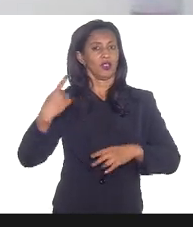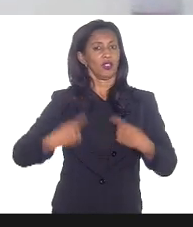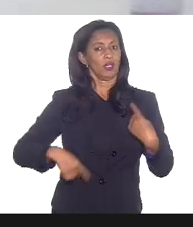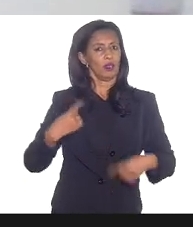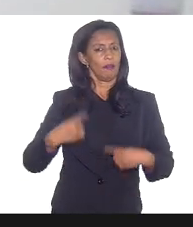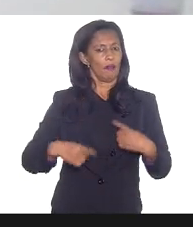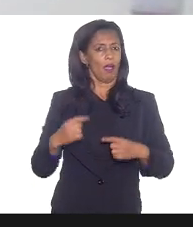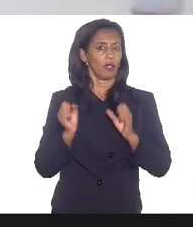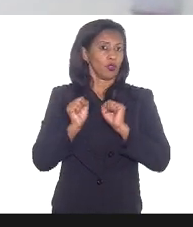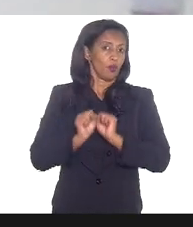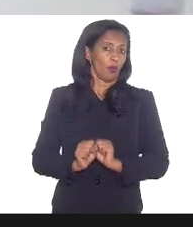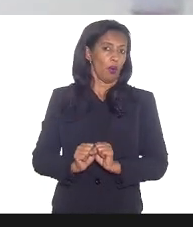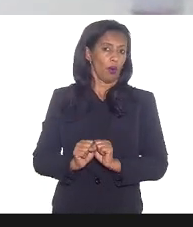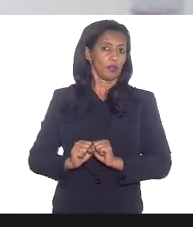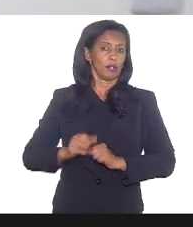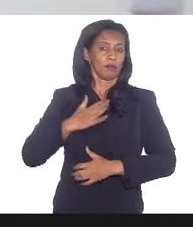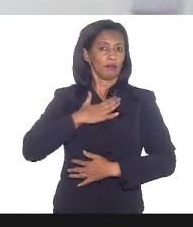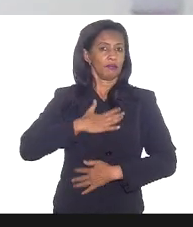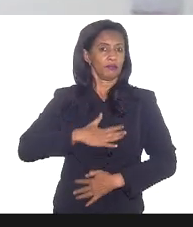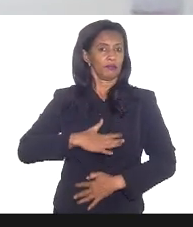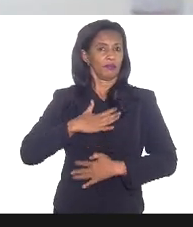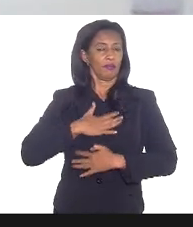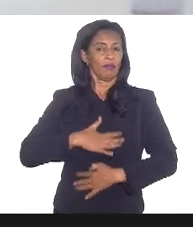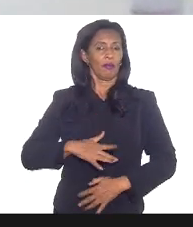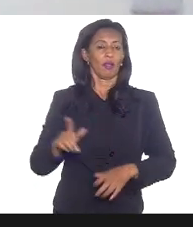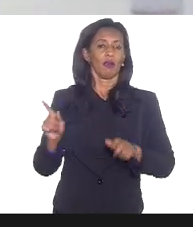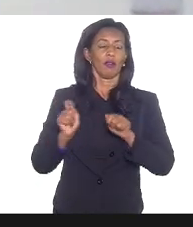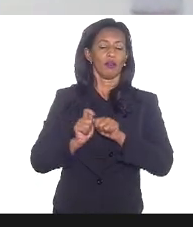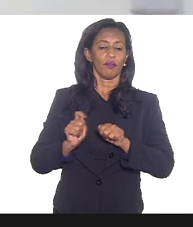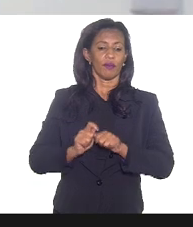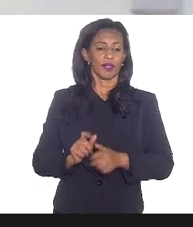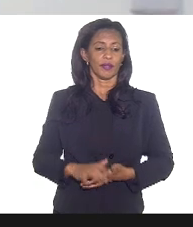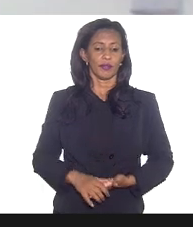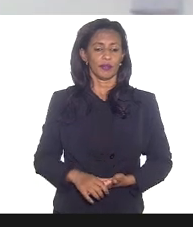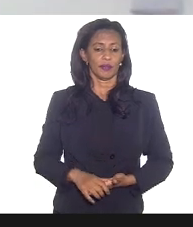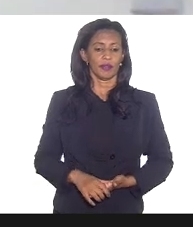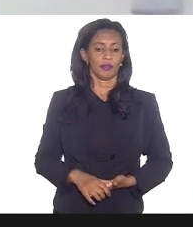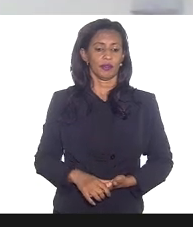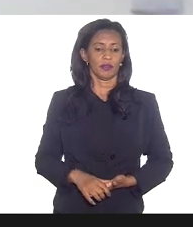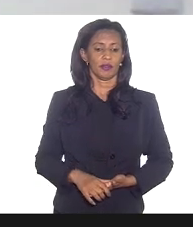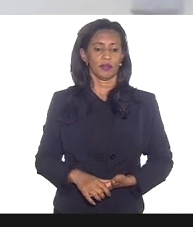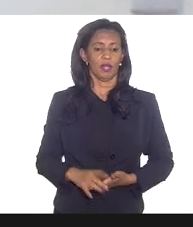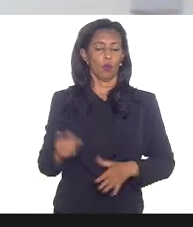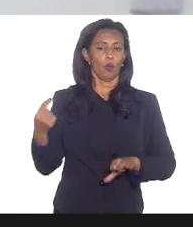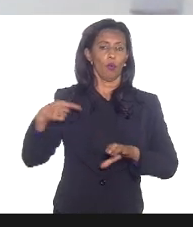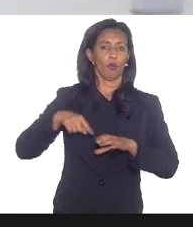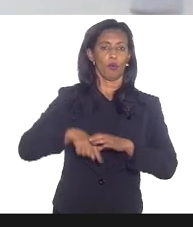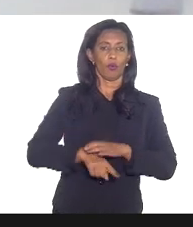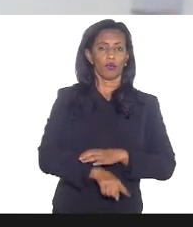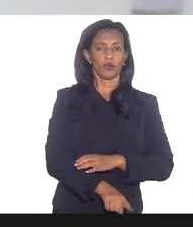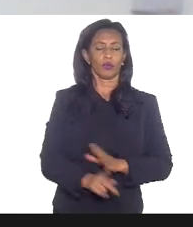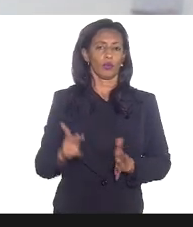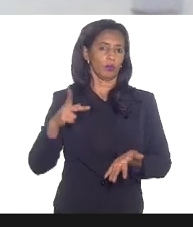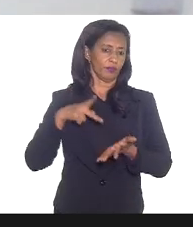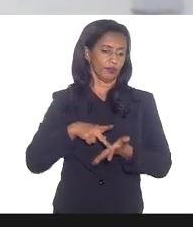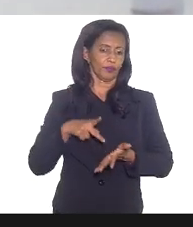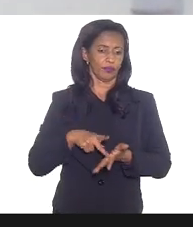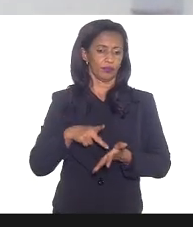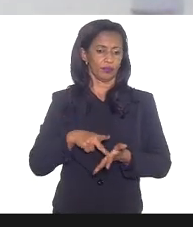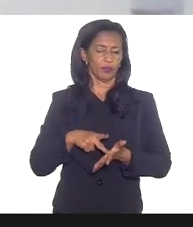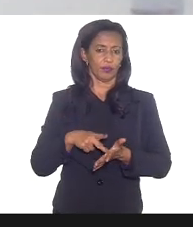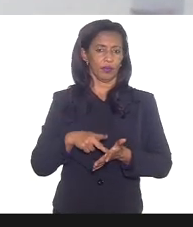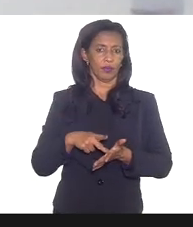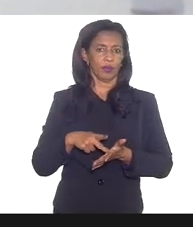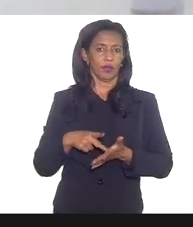possa com mais tranquilidade fazer, né, um aprofundamento sobre a realidade da